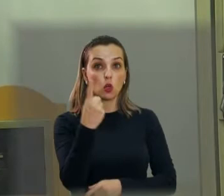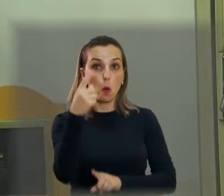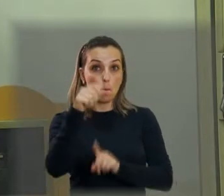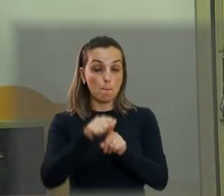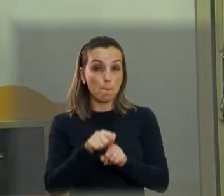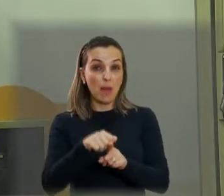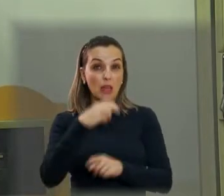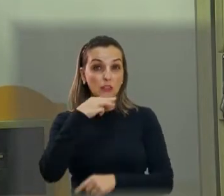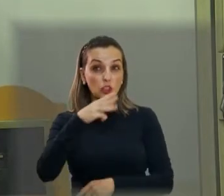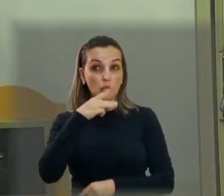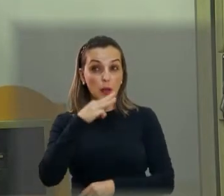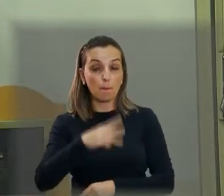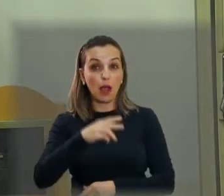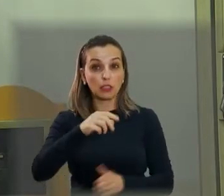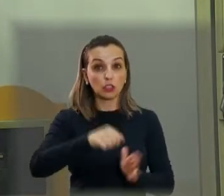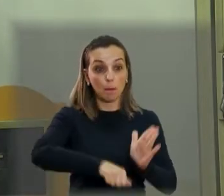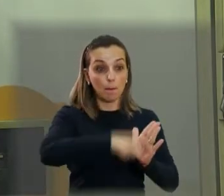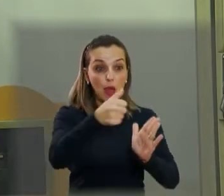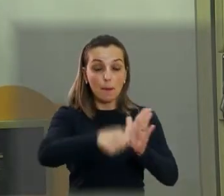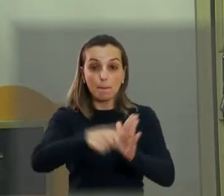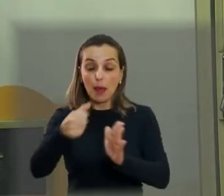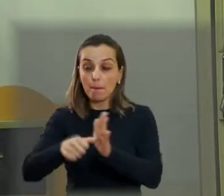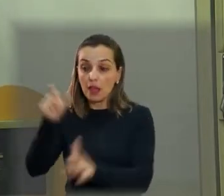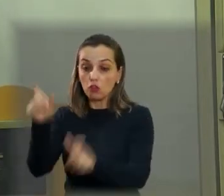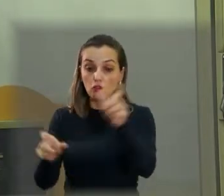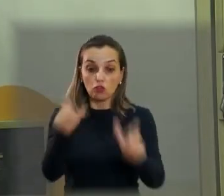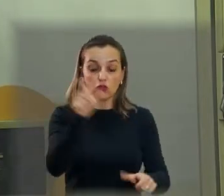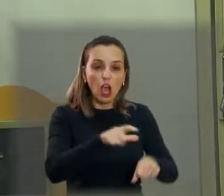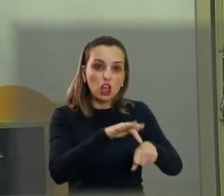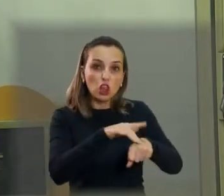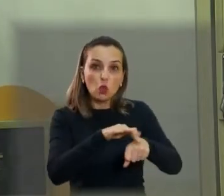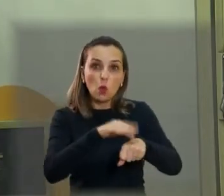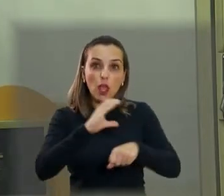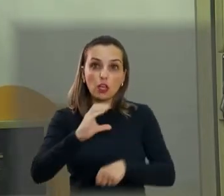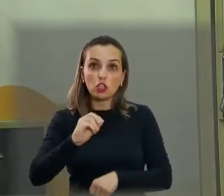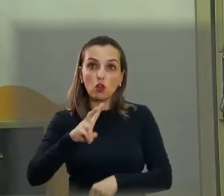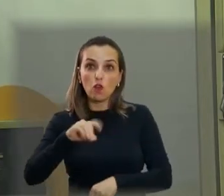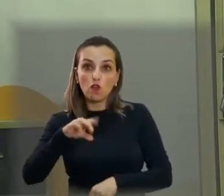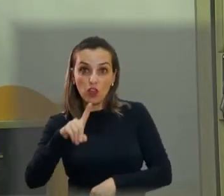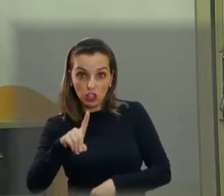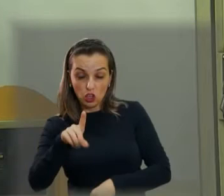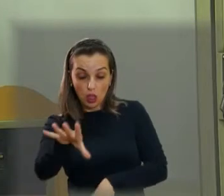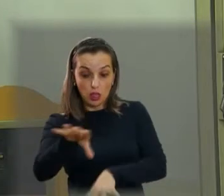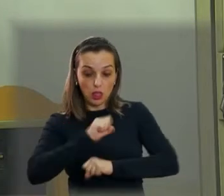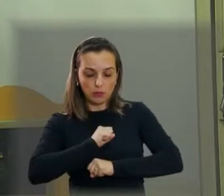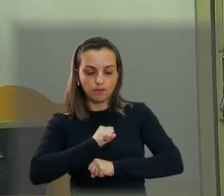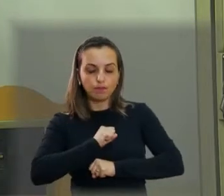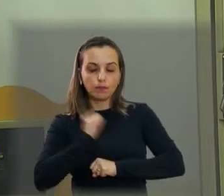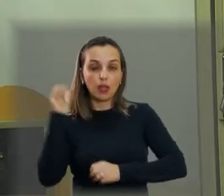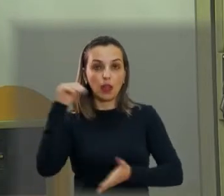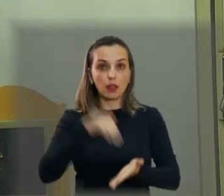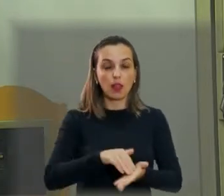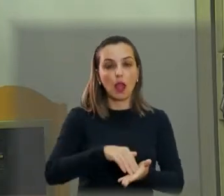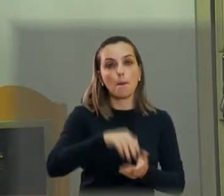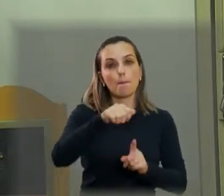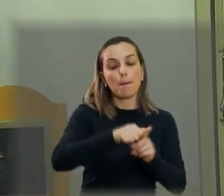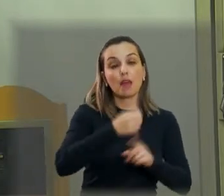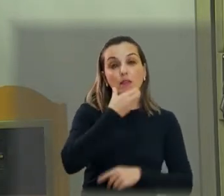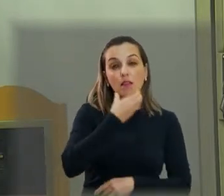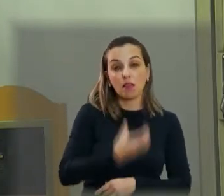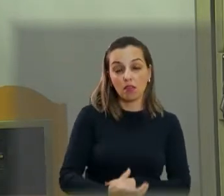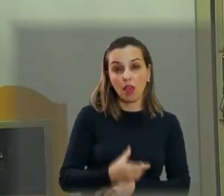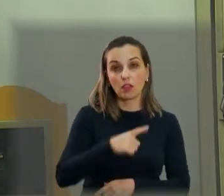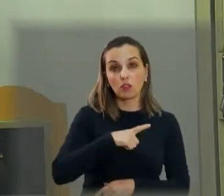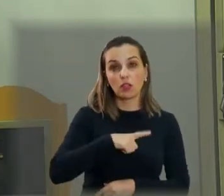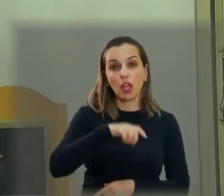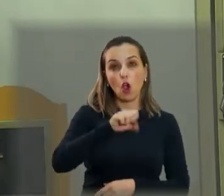as primeiras confirmações laboratoriais da Covid-19 em Araraquara. E, até o dia 31 de dezembro, a gente tinha